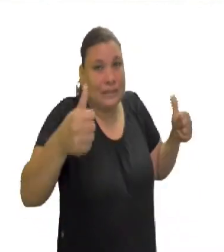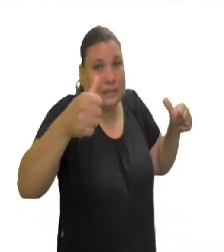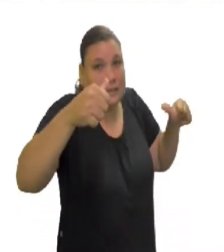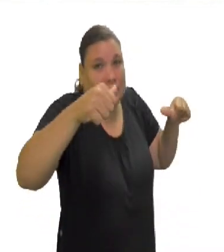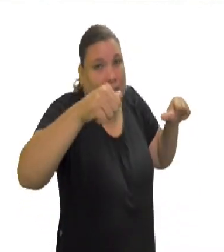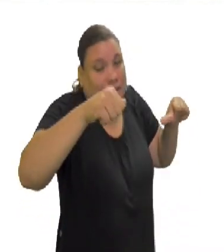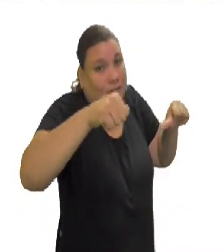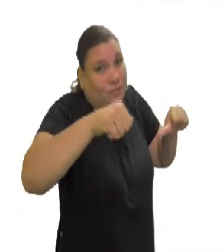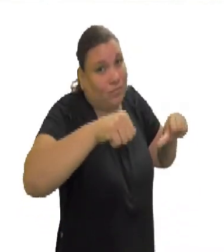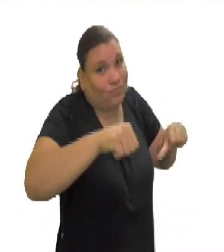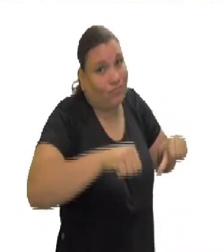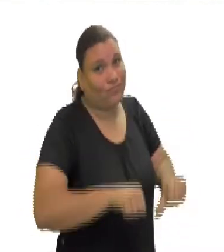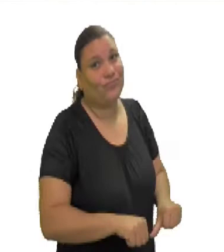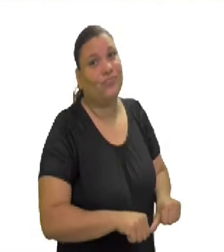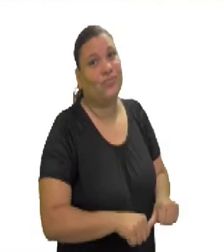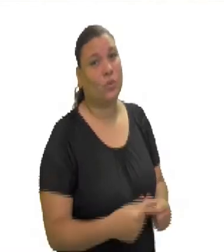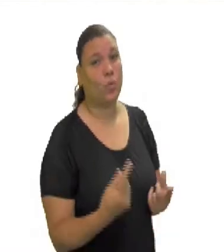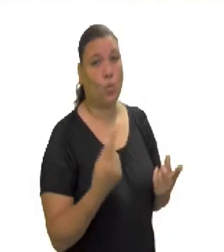dar tanta